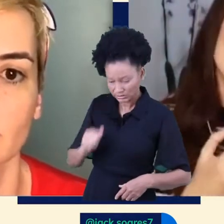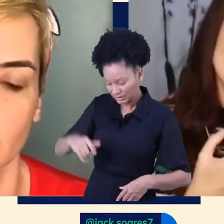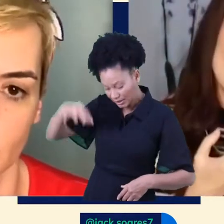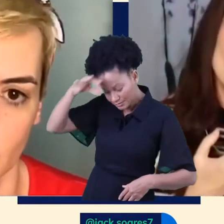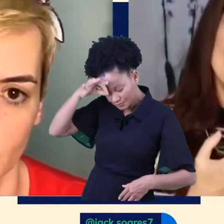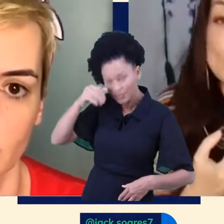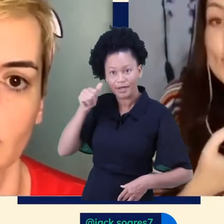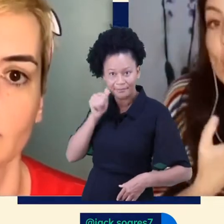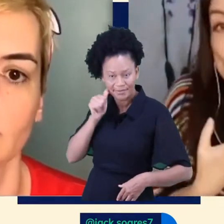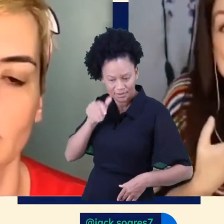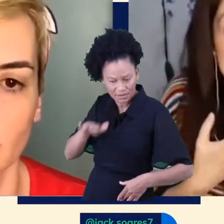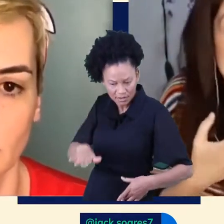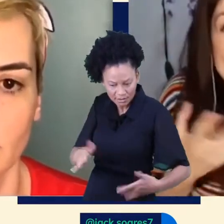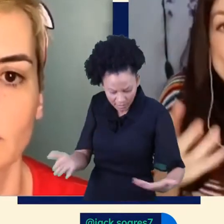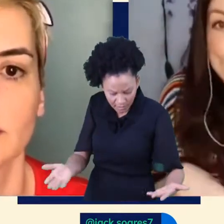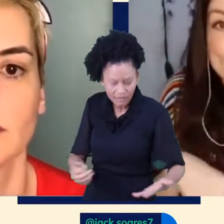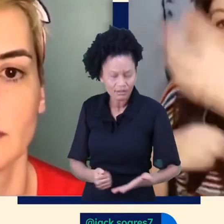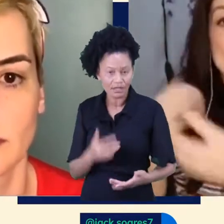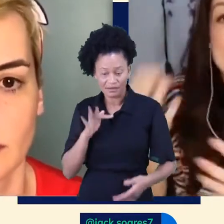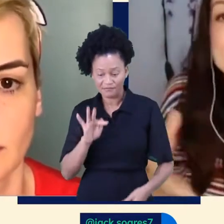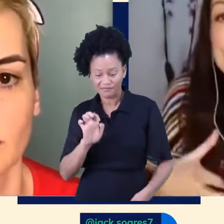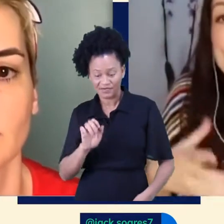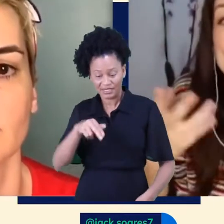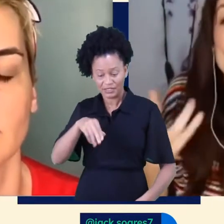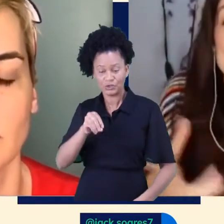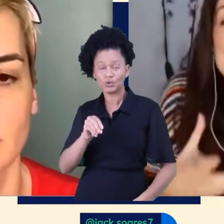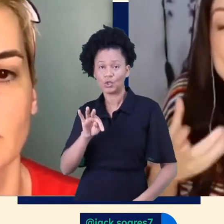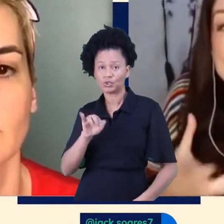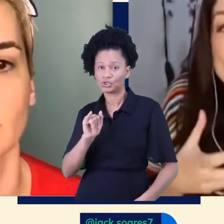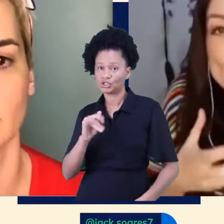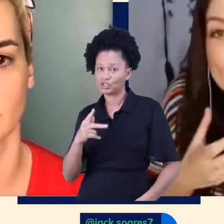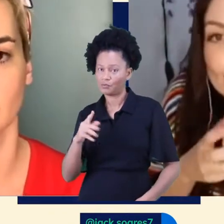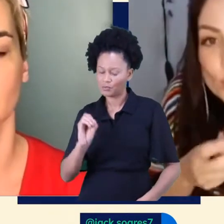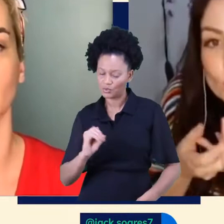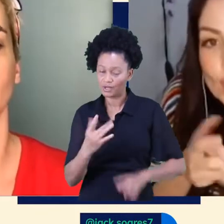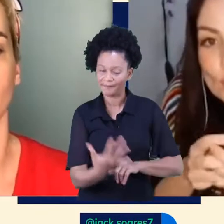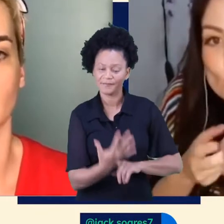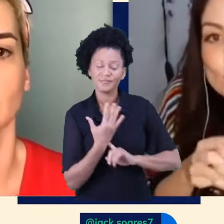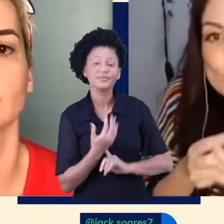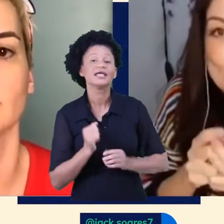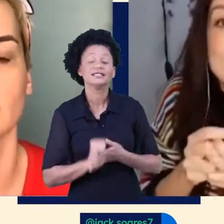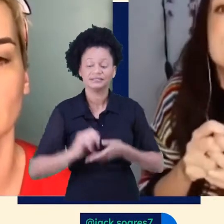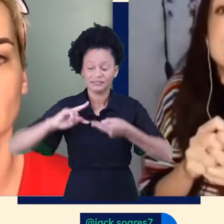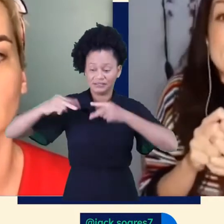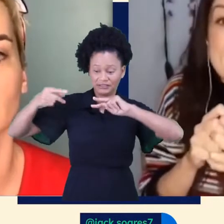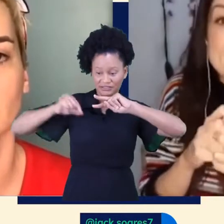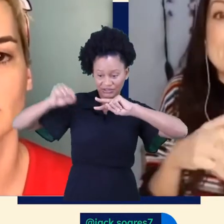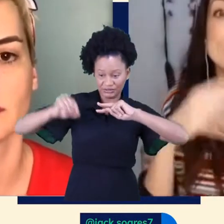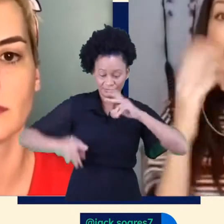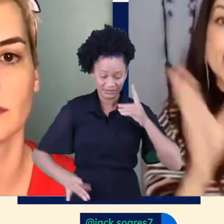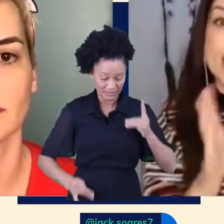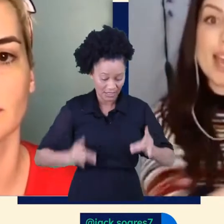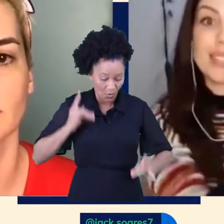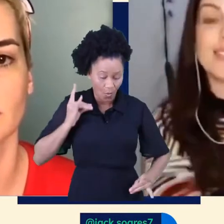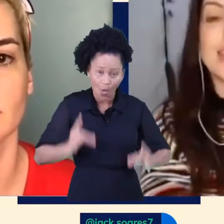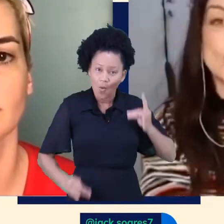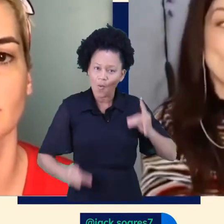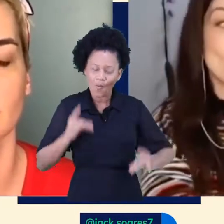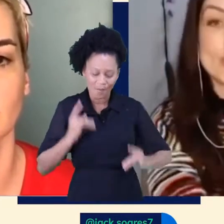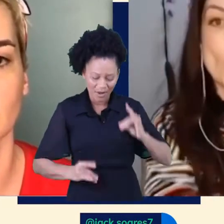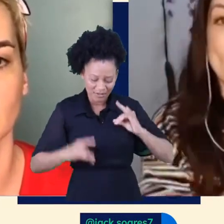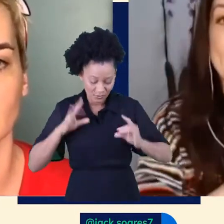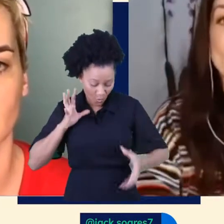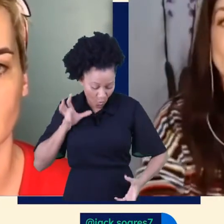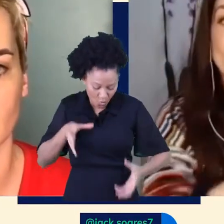tem a genética, a gente tem os hormônios, o nosso corpo é esse conjunto de coisas funcionando tudo ali juntinho, né, para dizer, entendi,